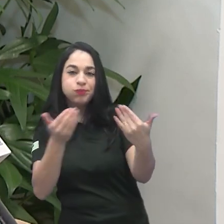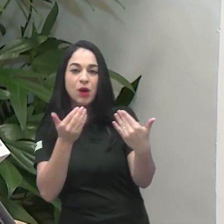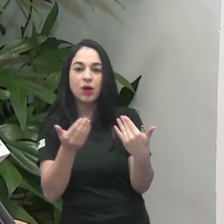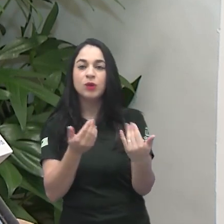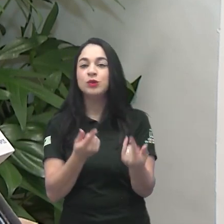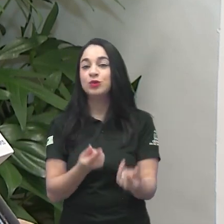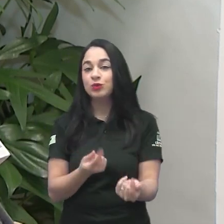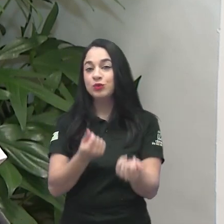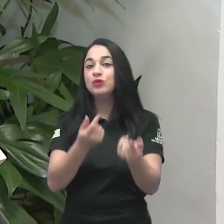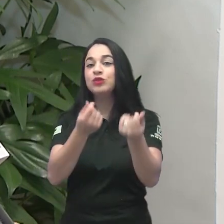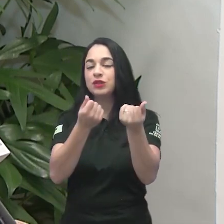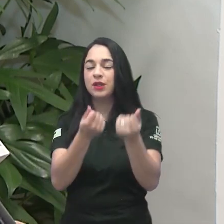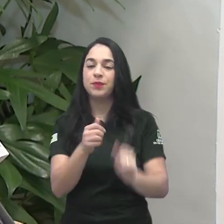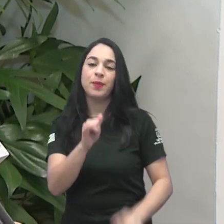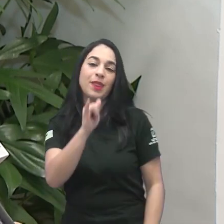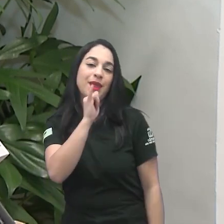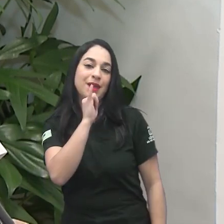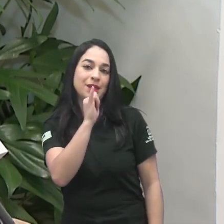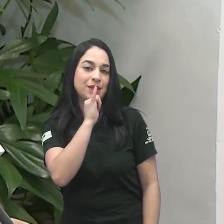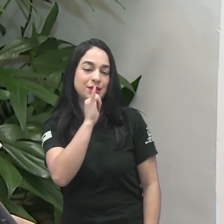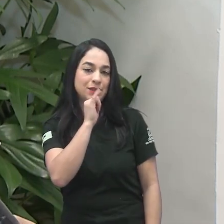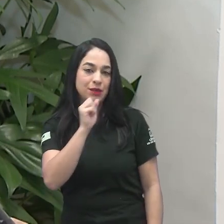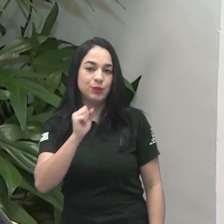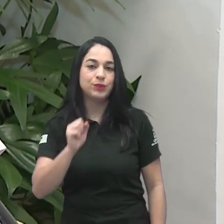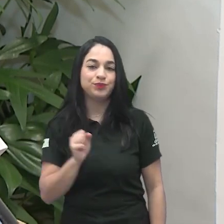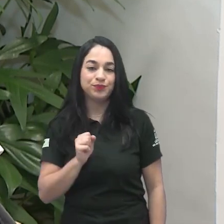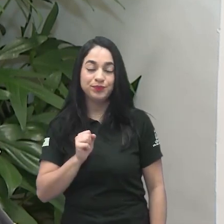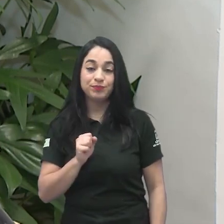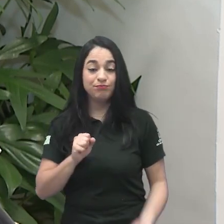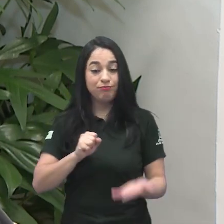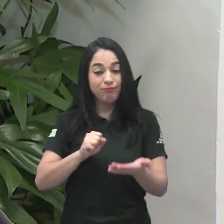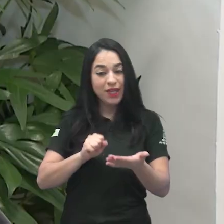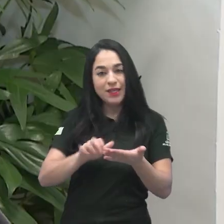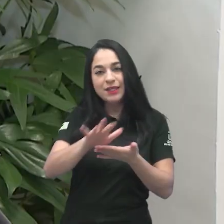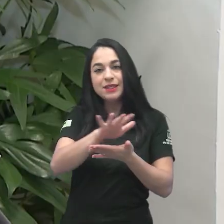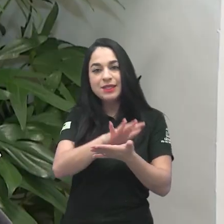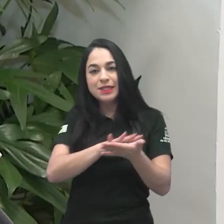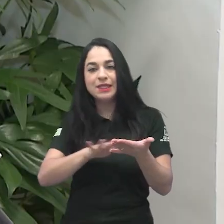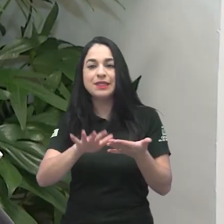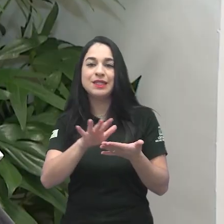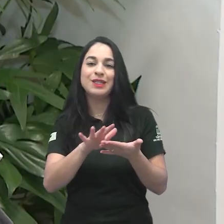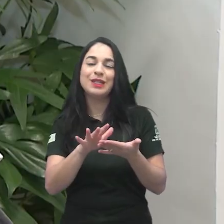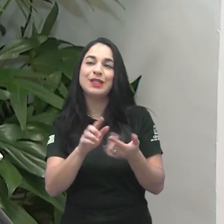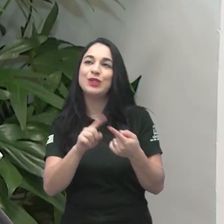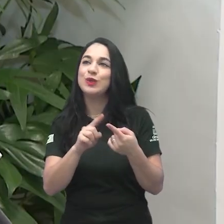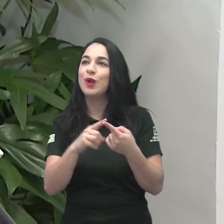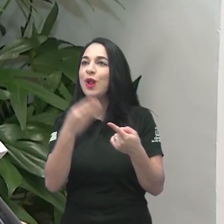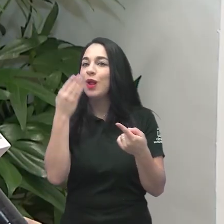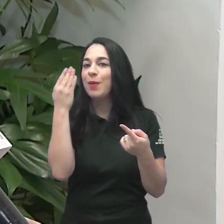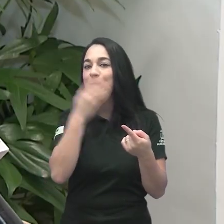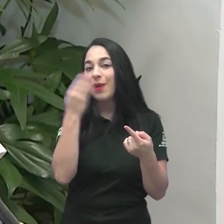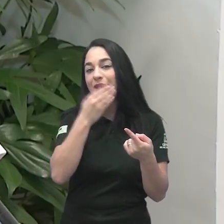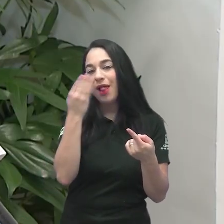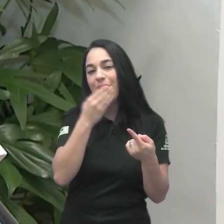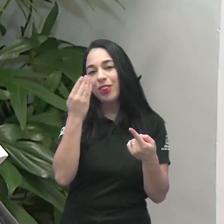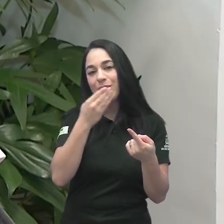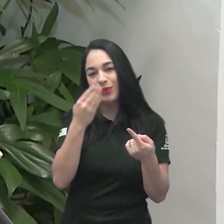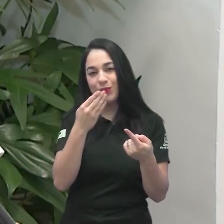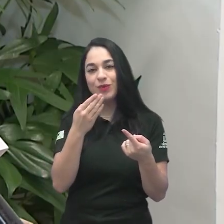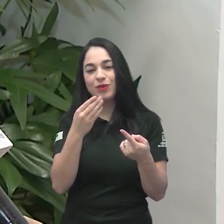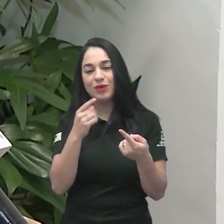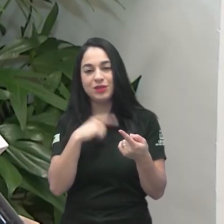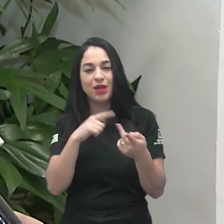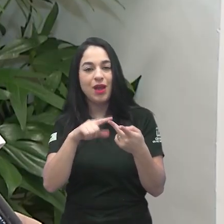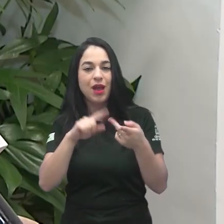fazer analogias ao dinheiro. Então, um exemplo muito bacana são exercícios com